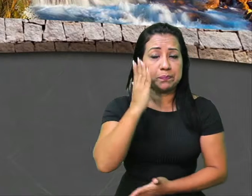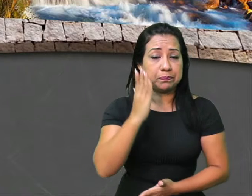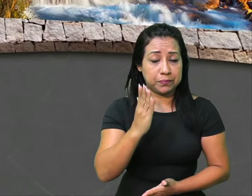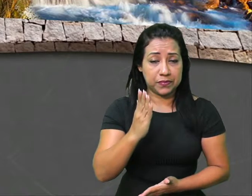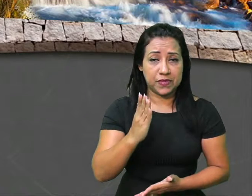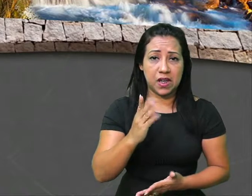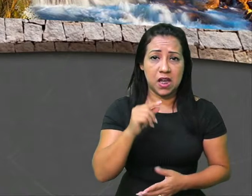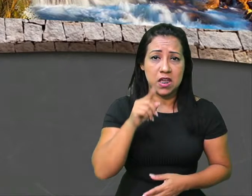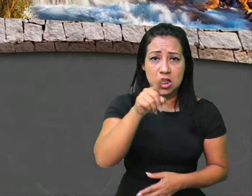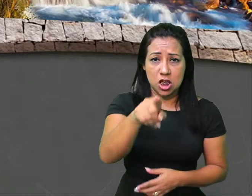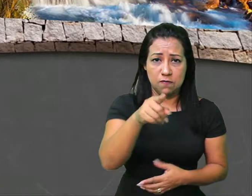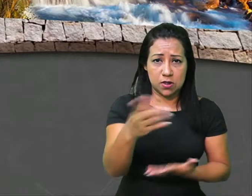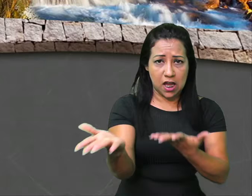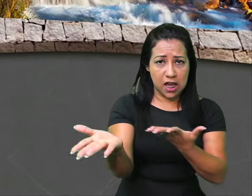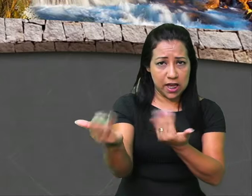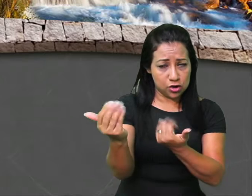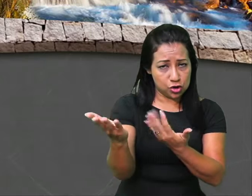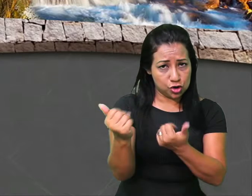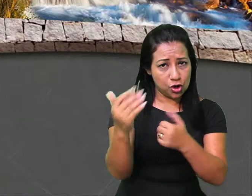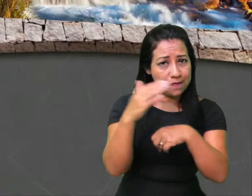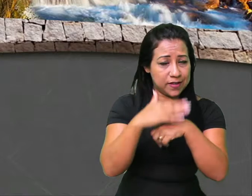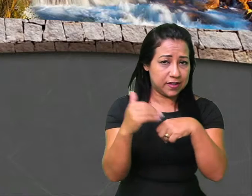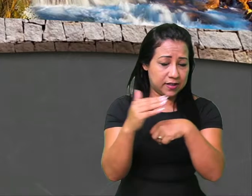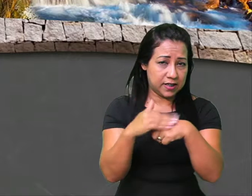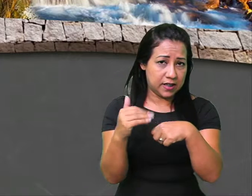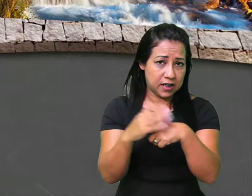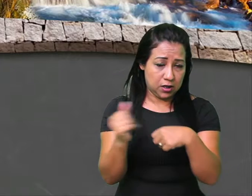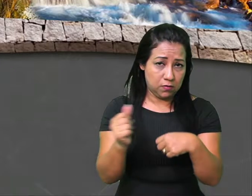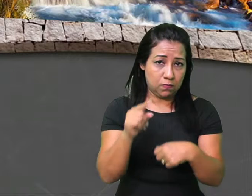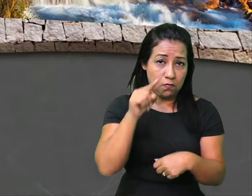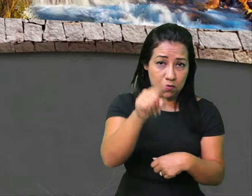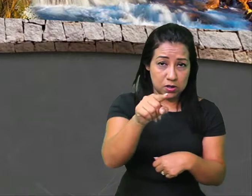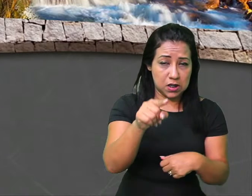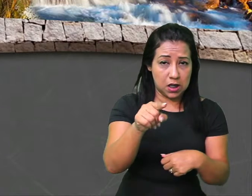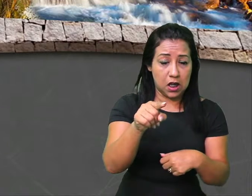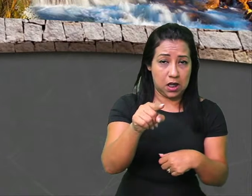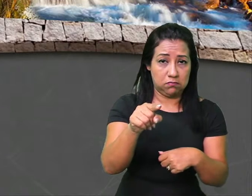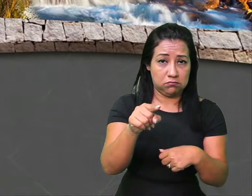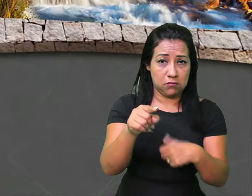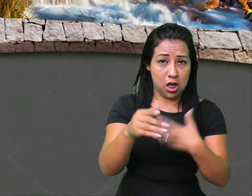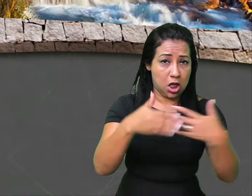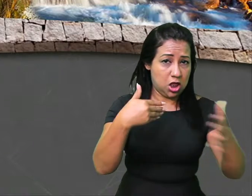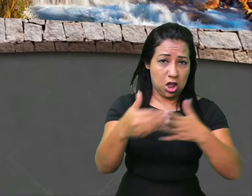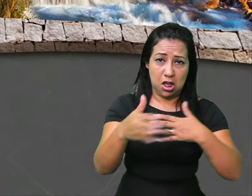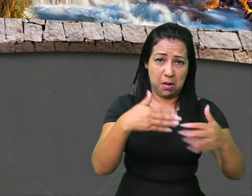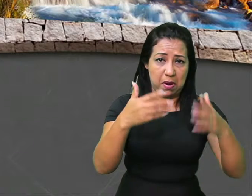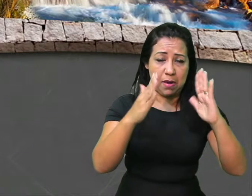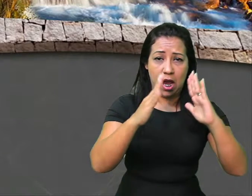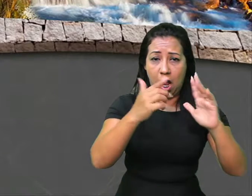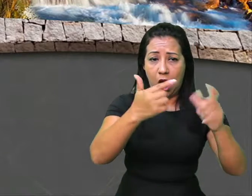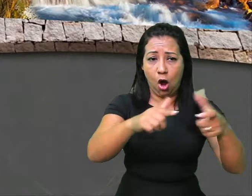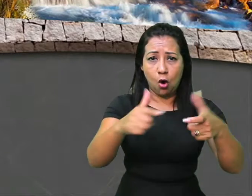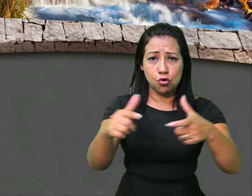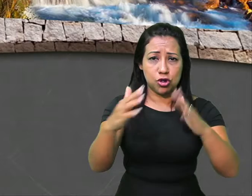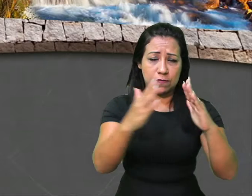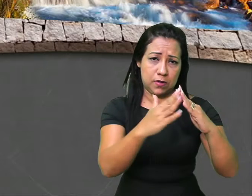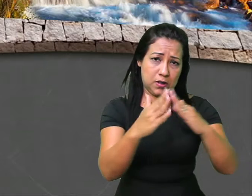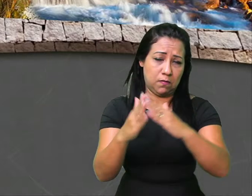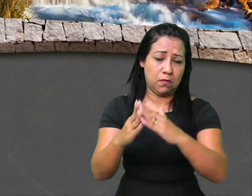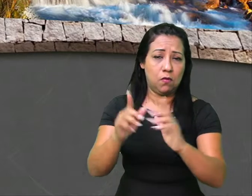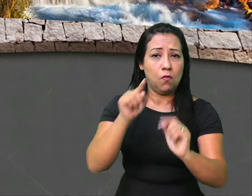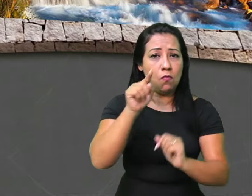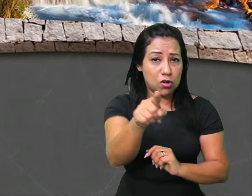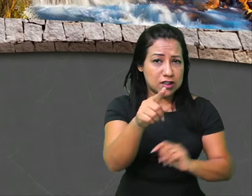independente de onde você está, você pode ultrapassar os seus obstáculos. Depende muito